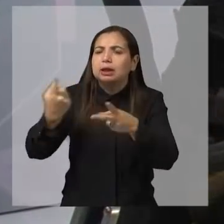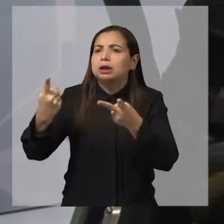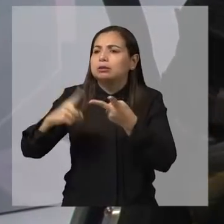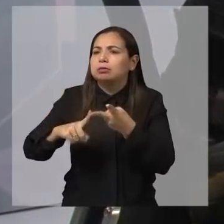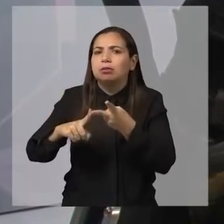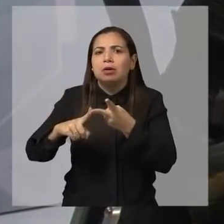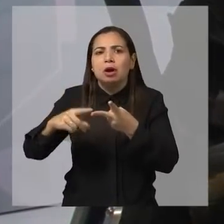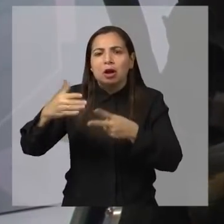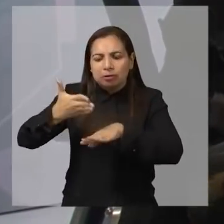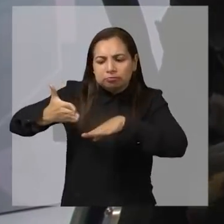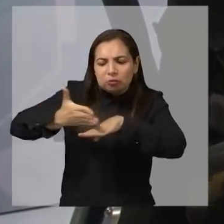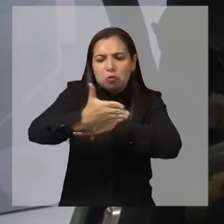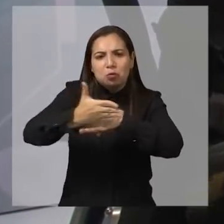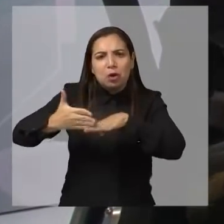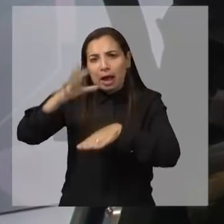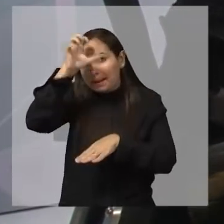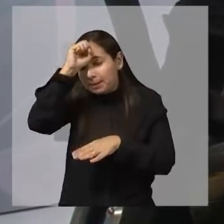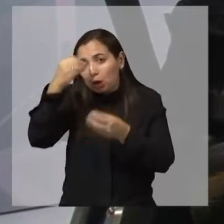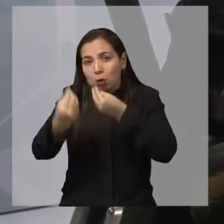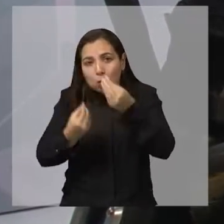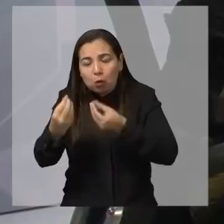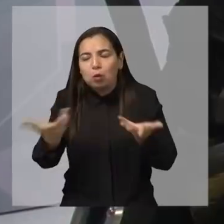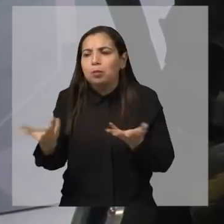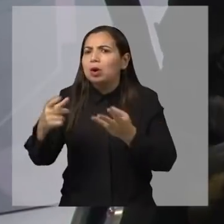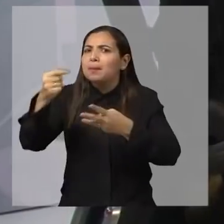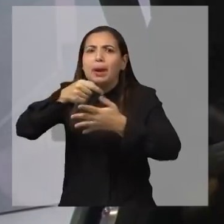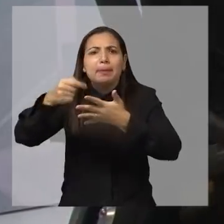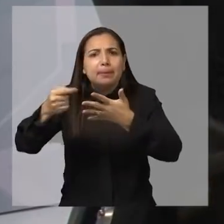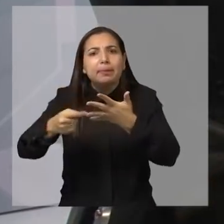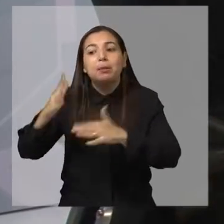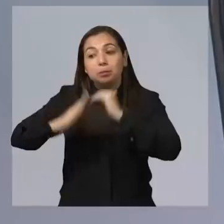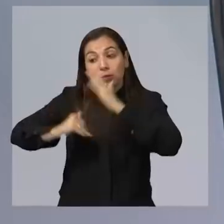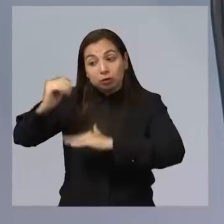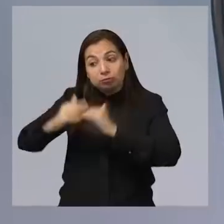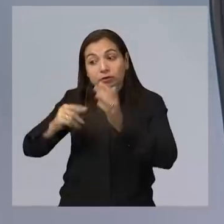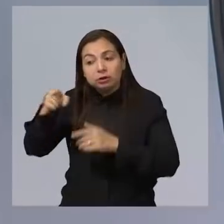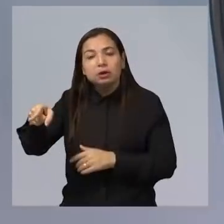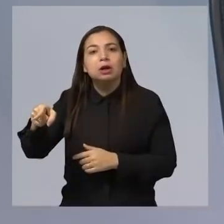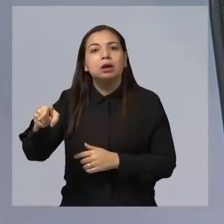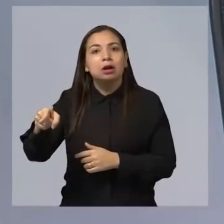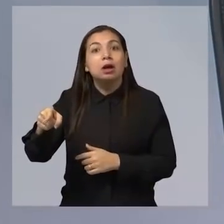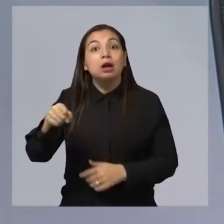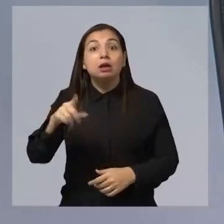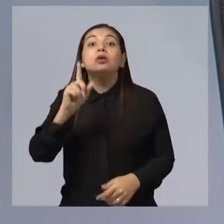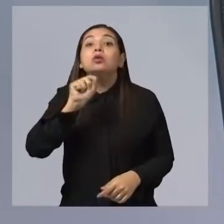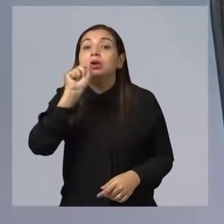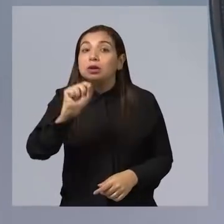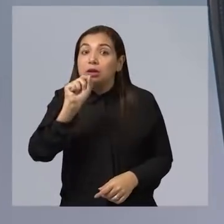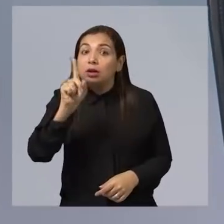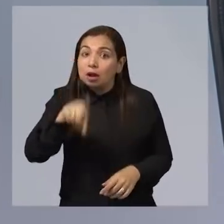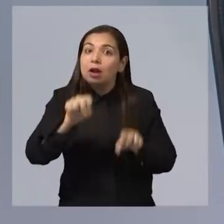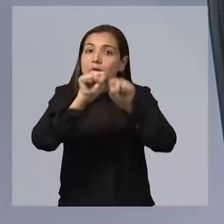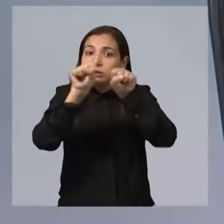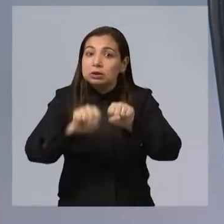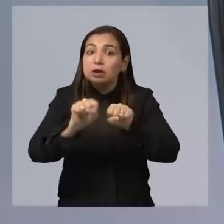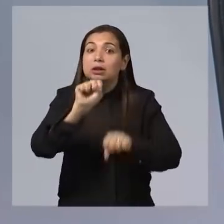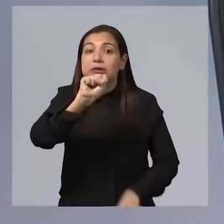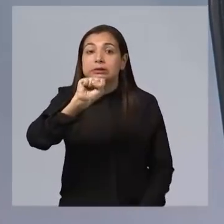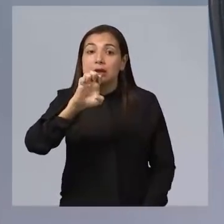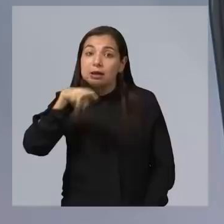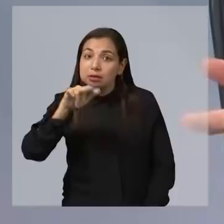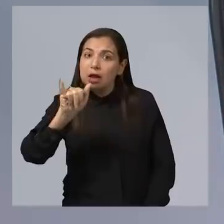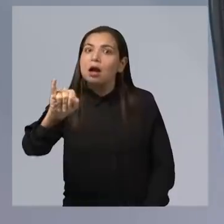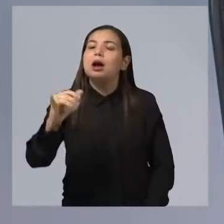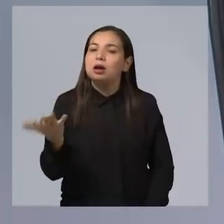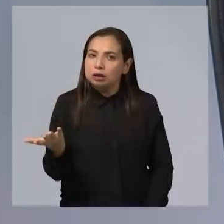uma profissão. E isso vai ter um retorno, porque quando ele sai, padrão Senai, o senhor já deve ter construído, já